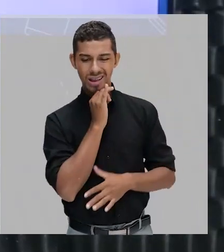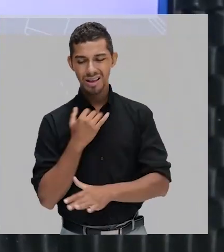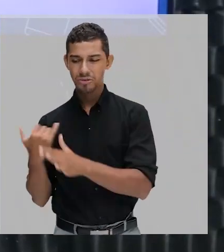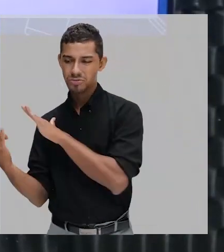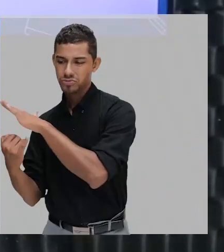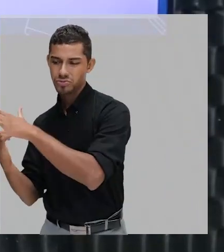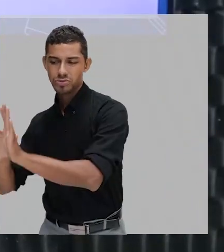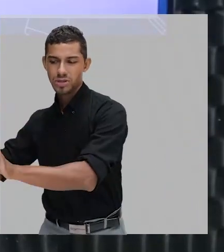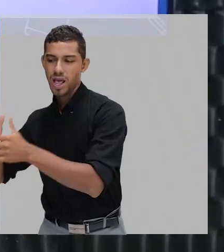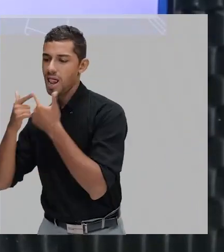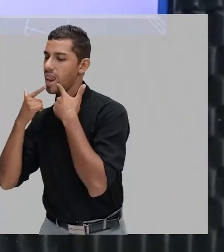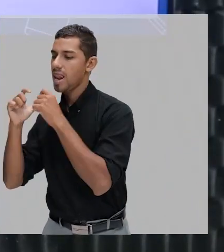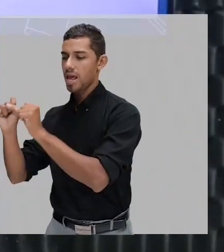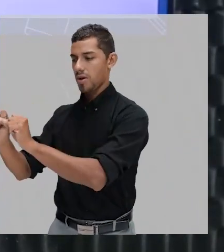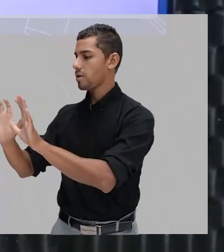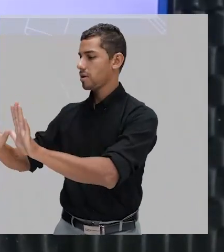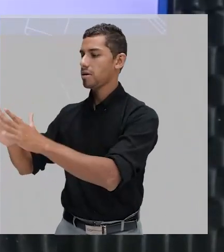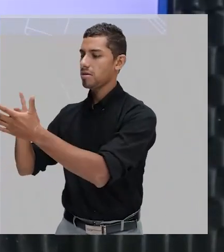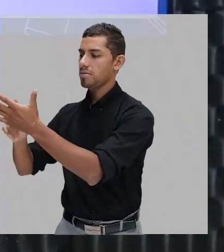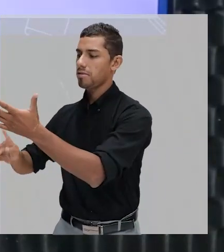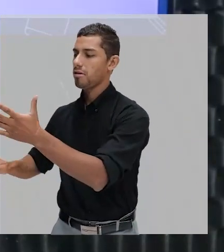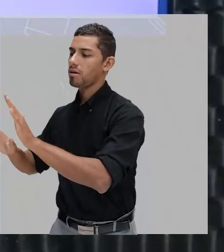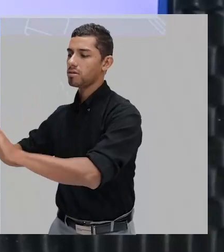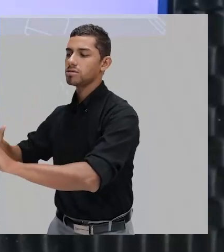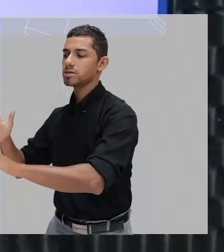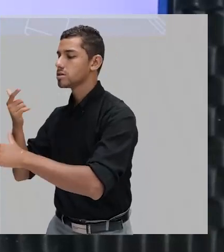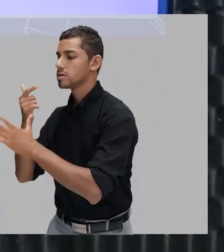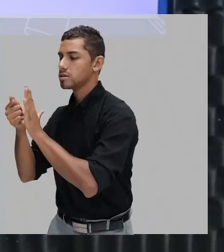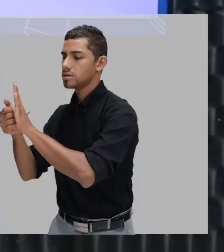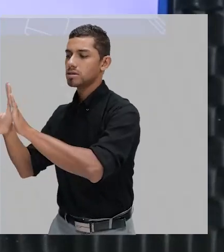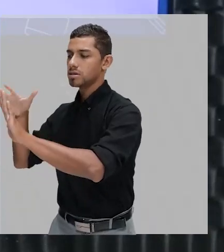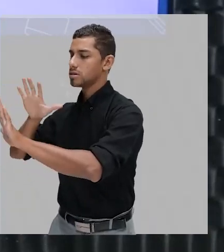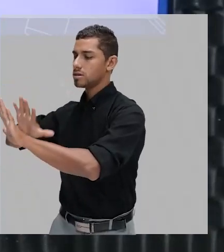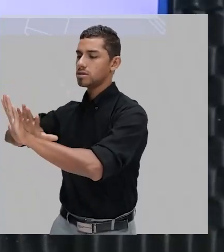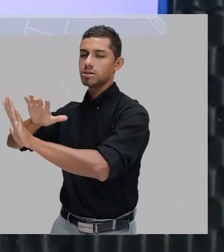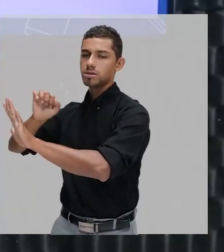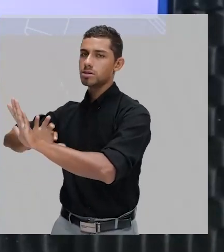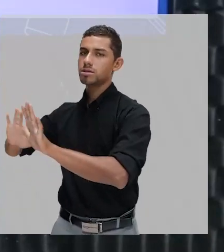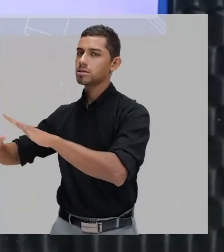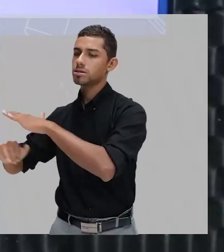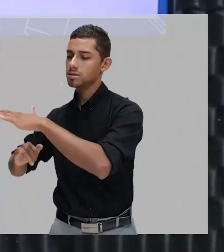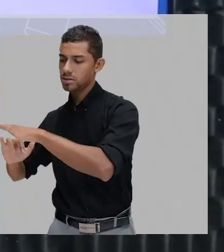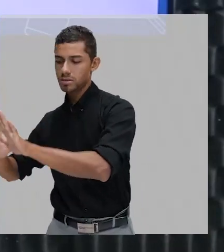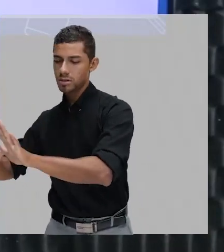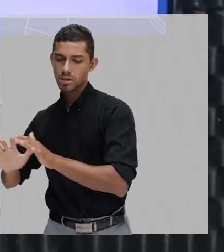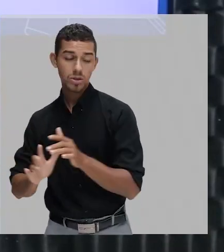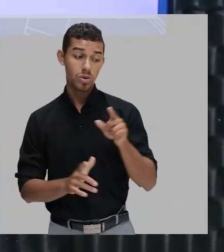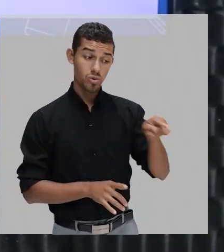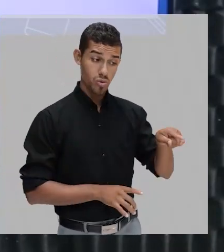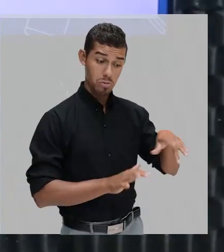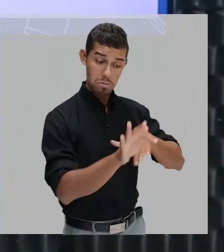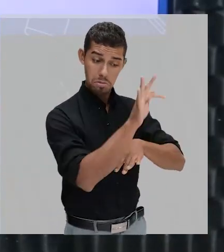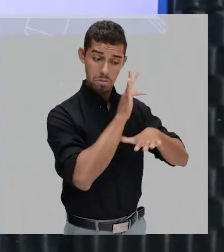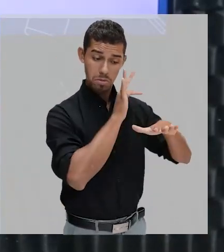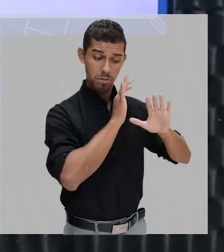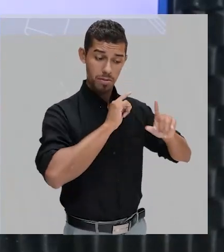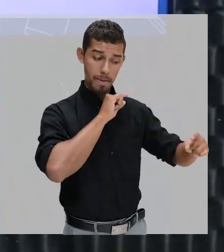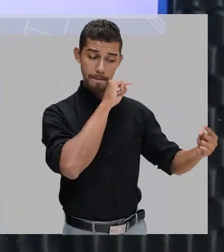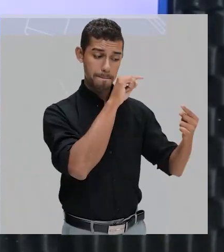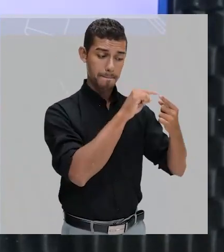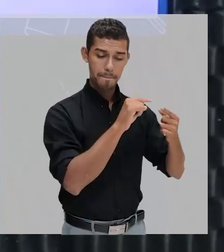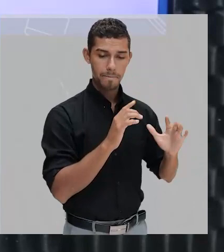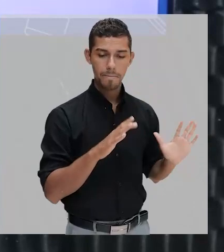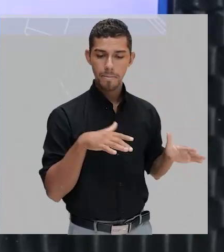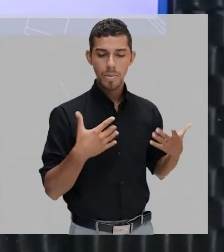recursos linguísticos e poéticos com figuras de linguagem. Não, vai fazer uso de uma linguagem mais objetiva. Quais são